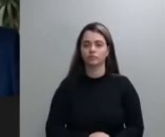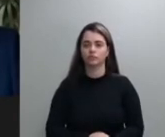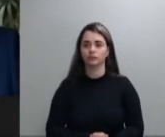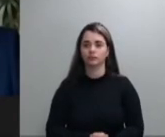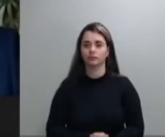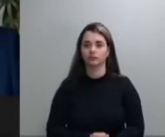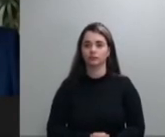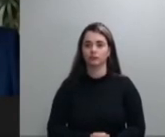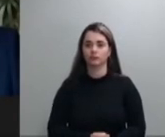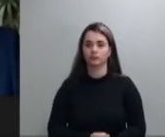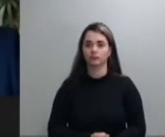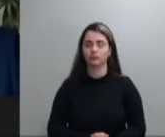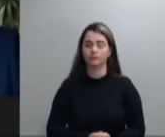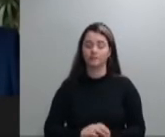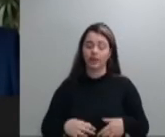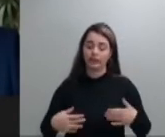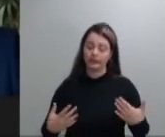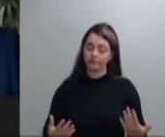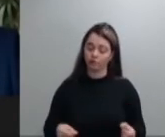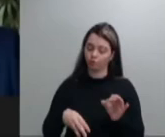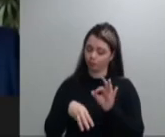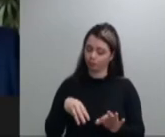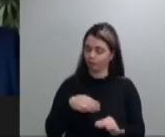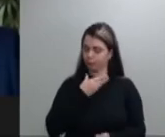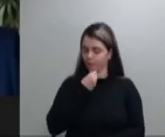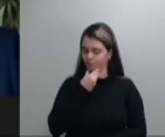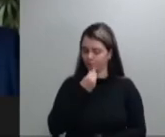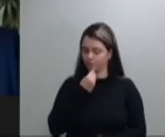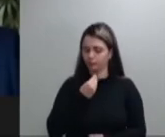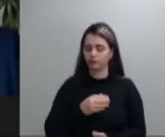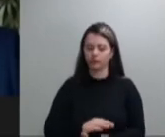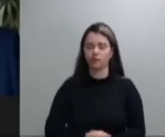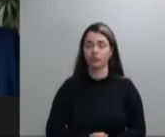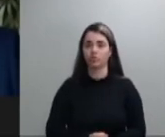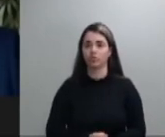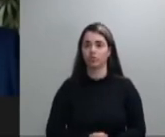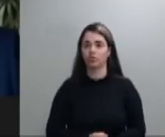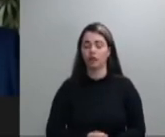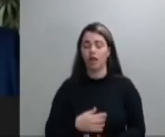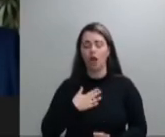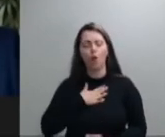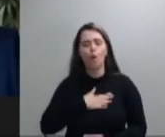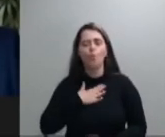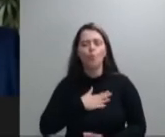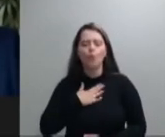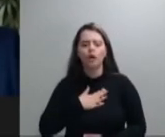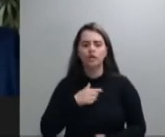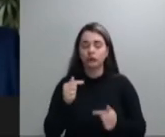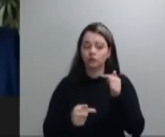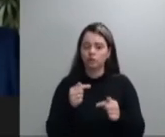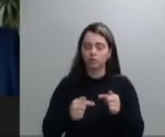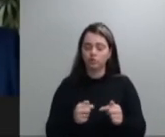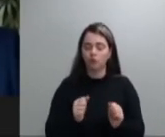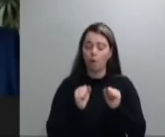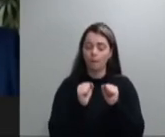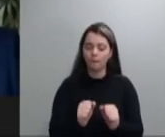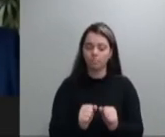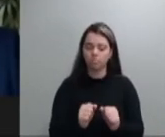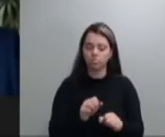pois não ministro Napoleão pergunto se ainda gostaria de debater ou se já posso escolher os votos